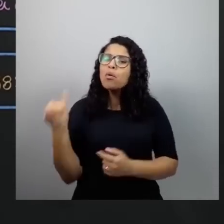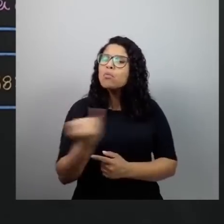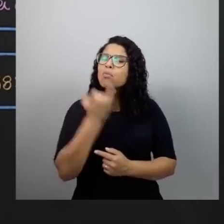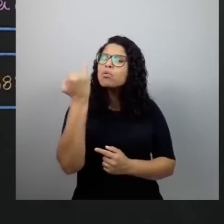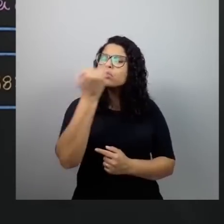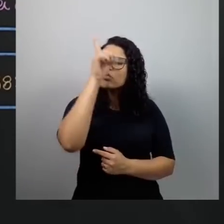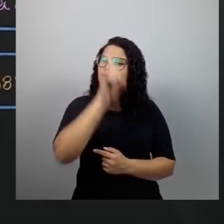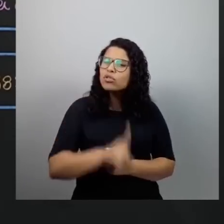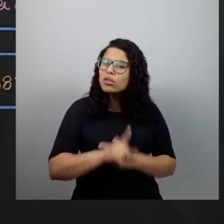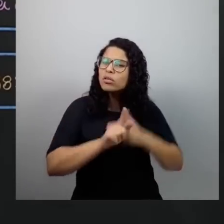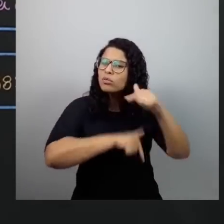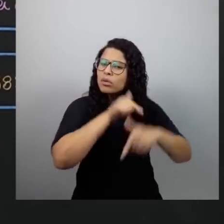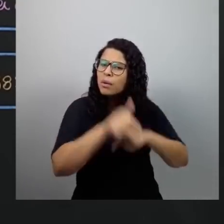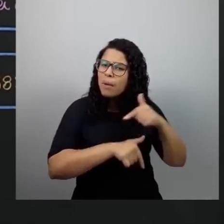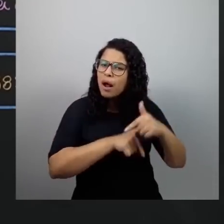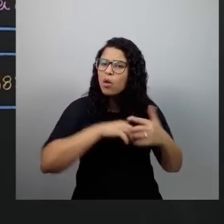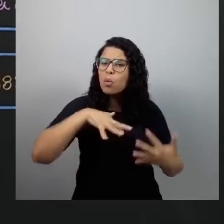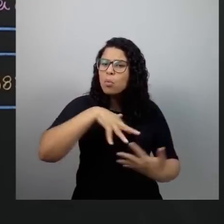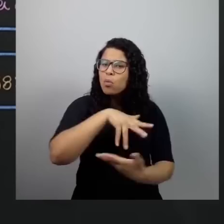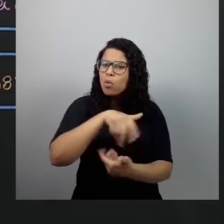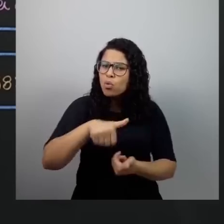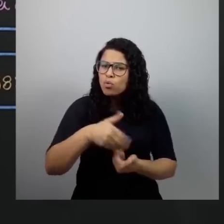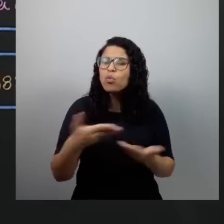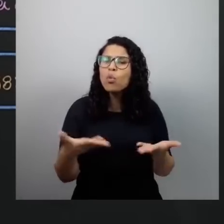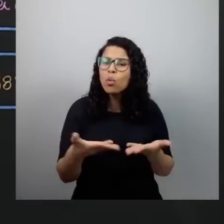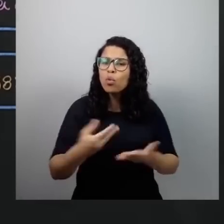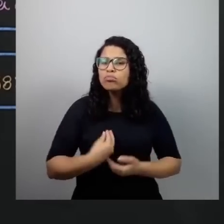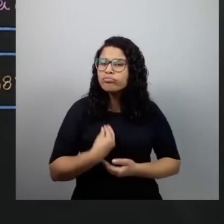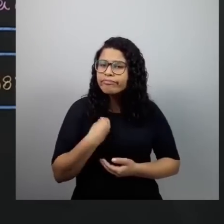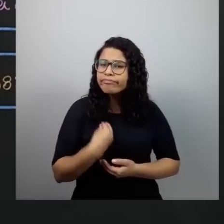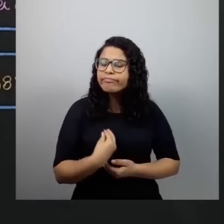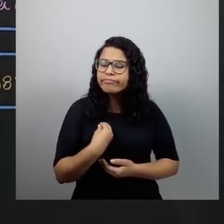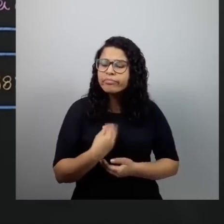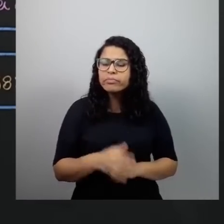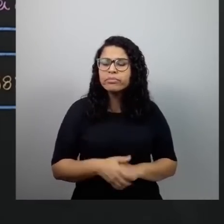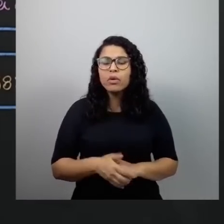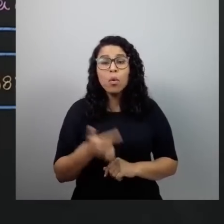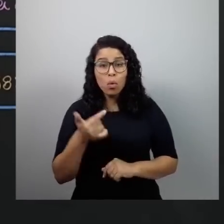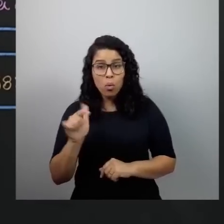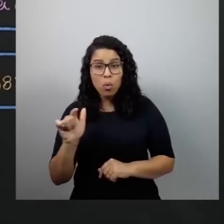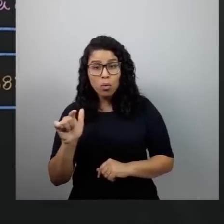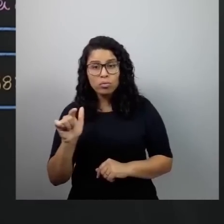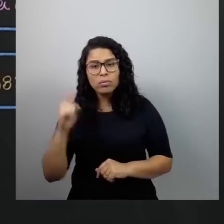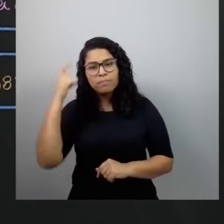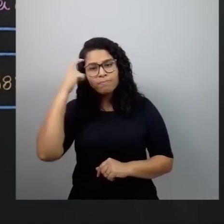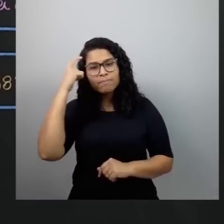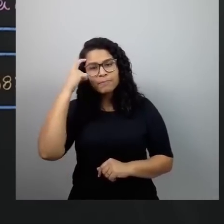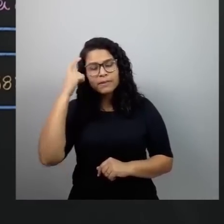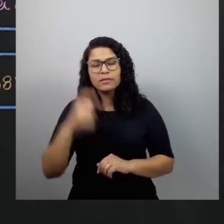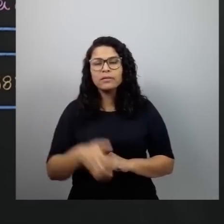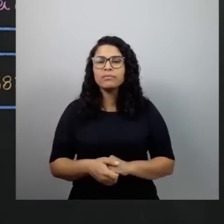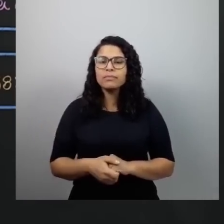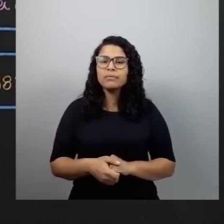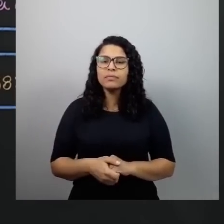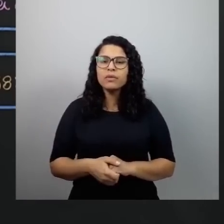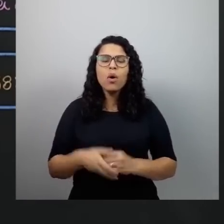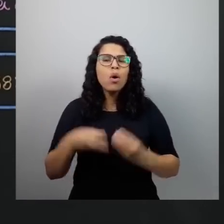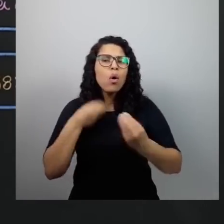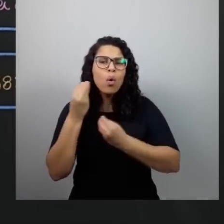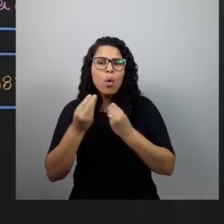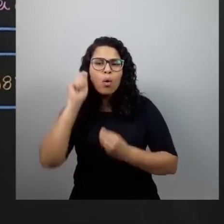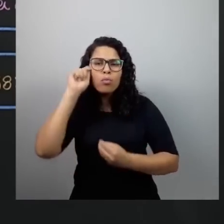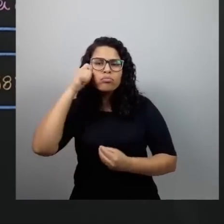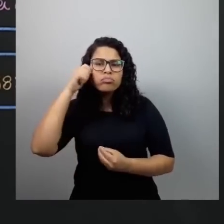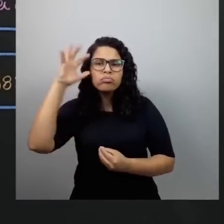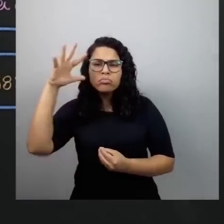dos trabalhadores nesse mundo que a gente vive? Outra questão que eu quero que você reflita também. Como é que os